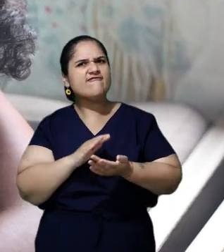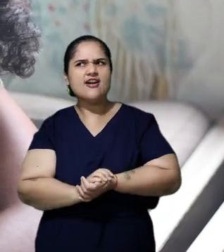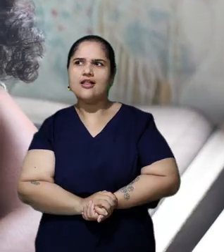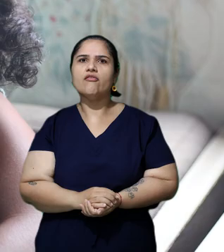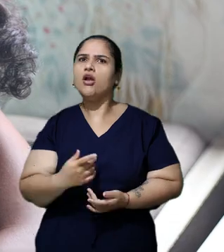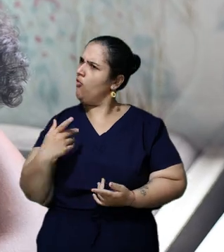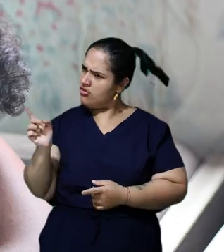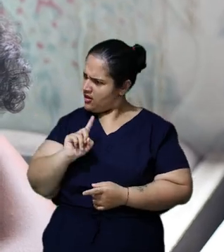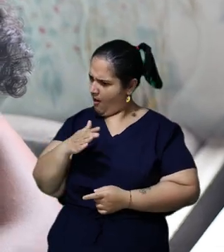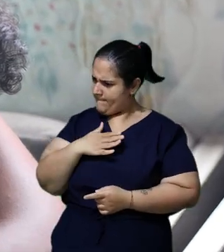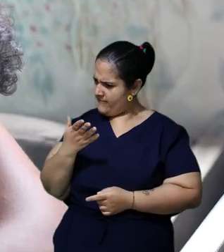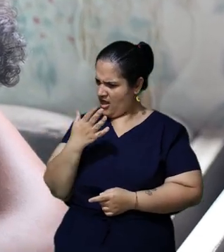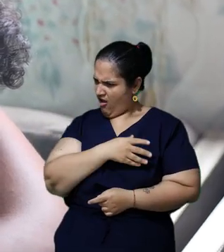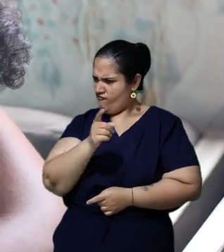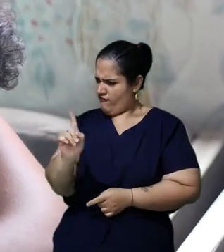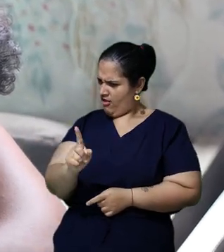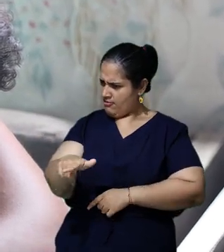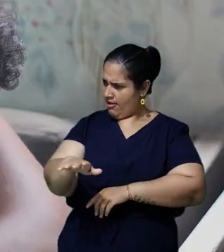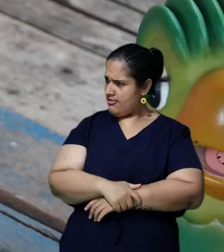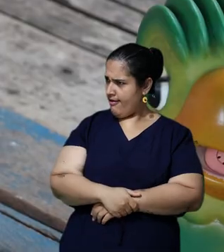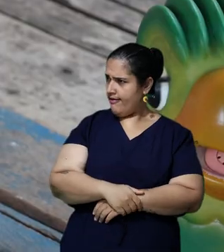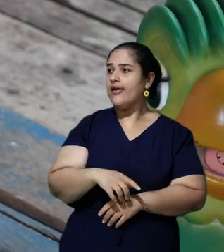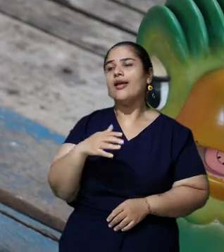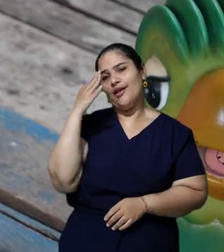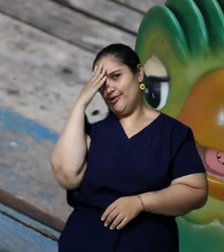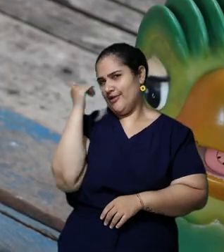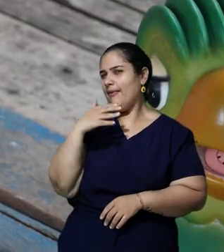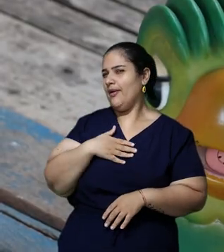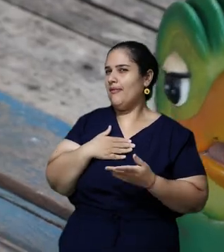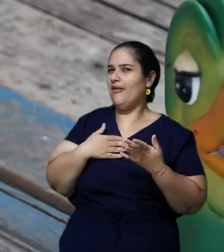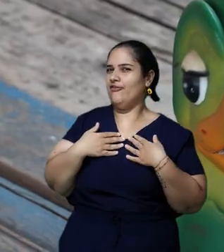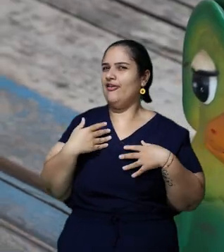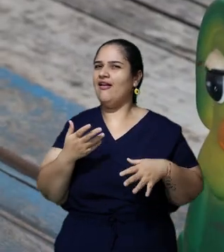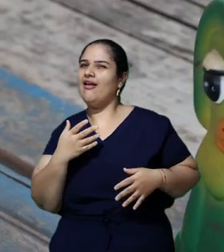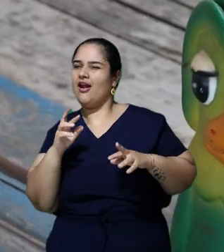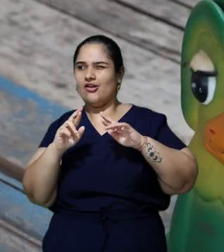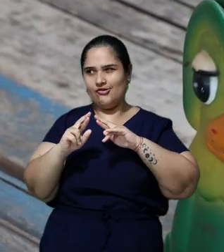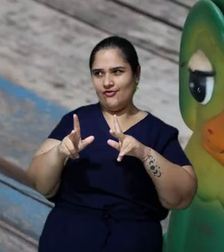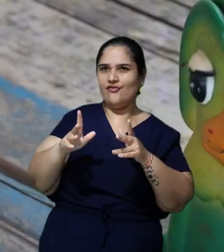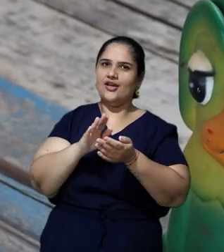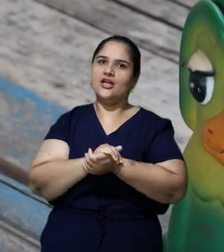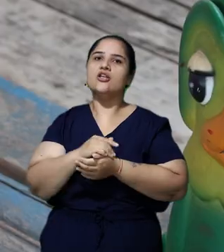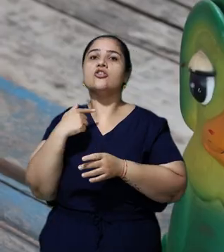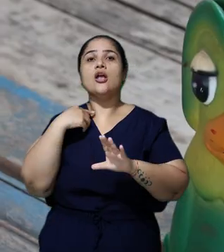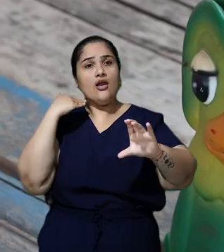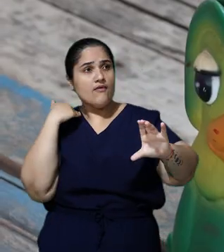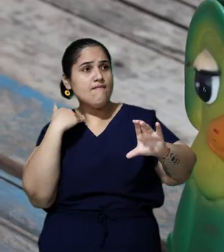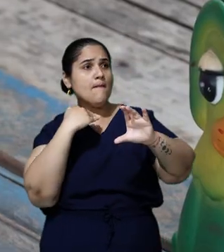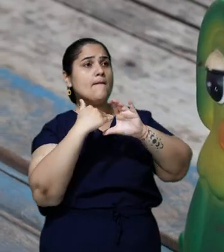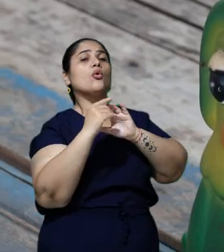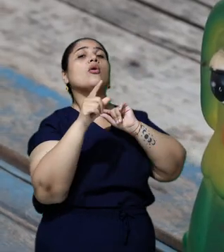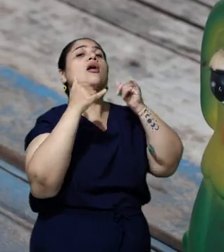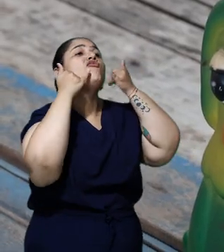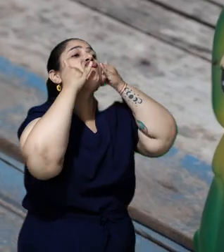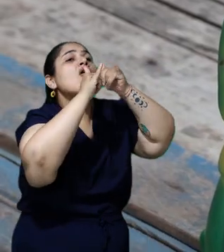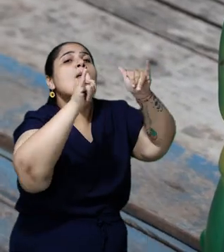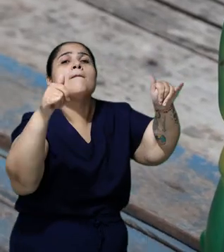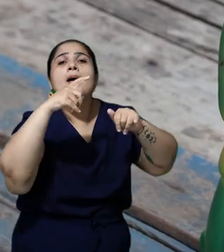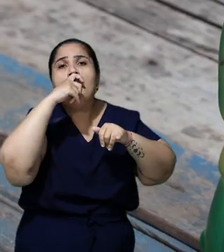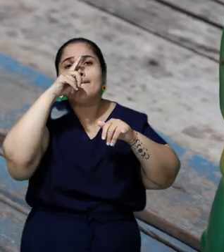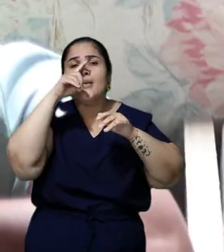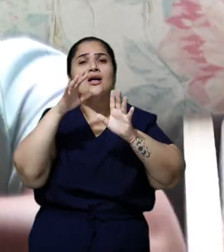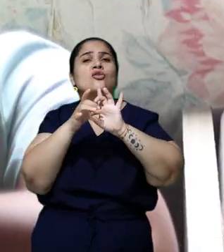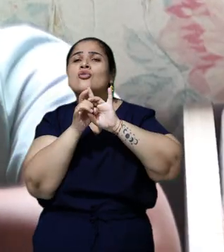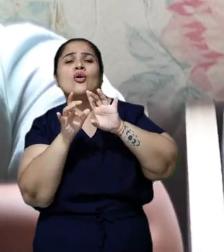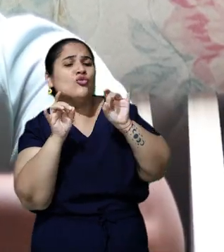ser desse jeito. Porque eu vi ela do jeito que ela é, né? Animadinha. E eu passo uma mensagem para os pais que muitas vezes abandonam isso por causa dos seus